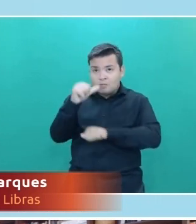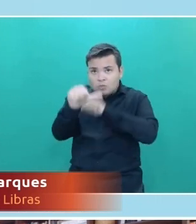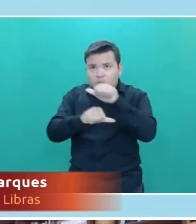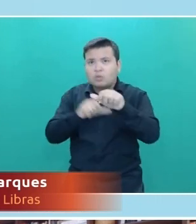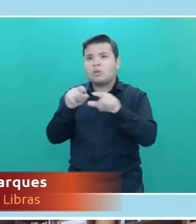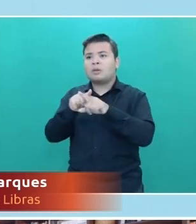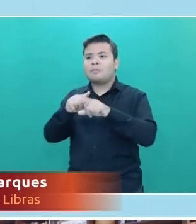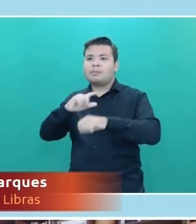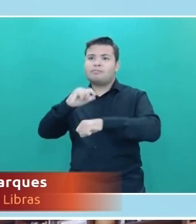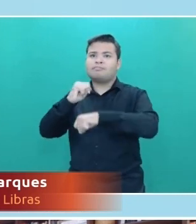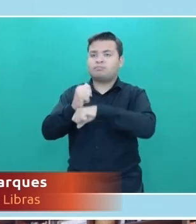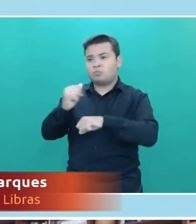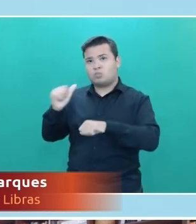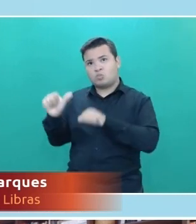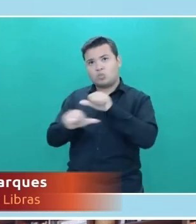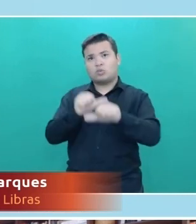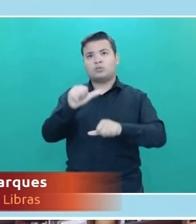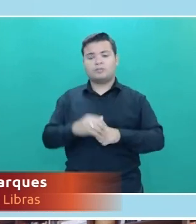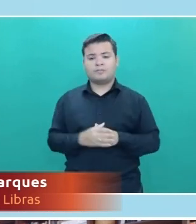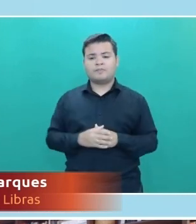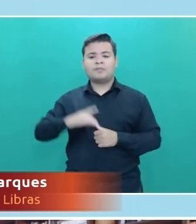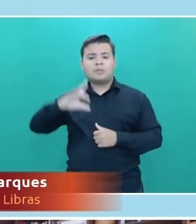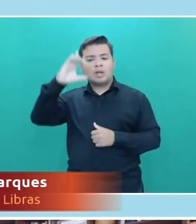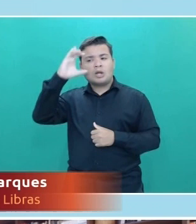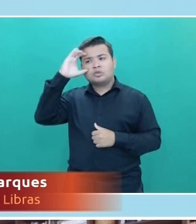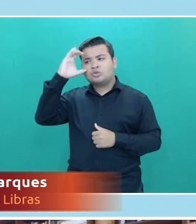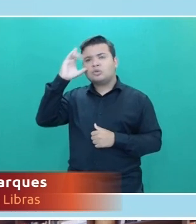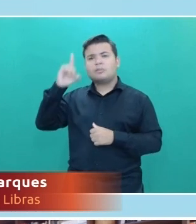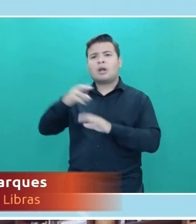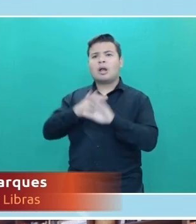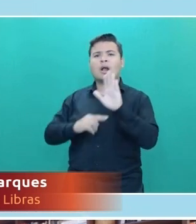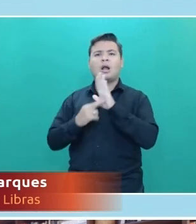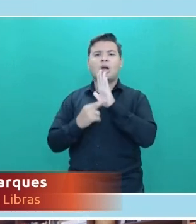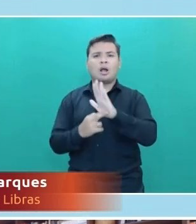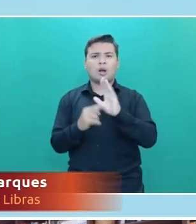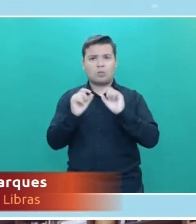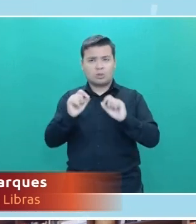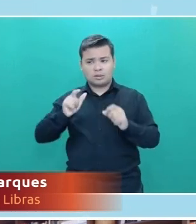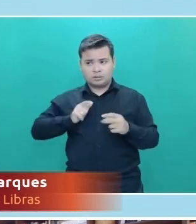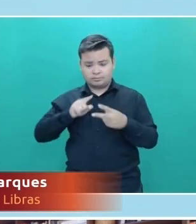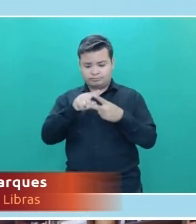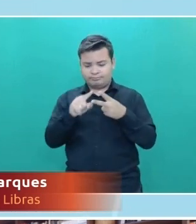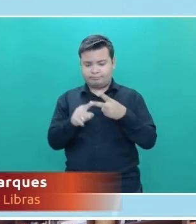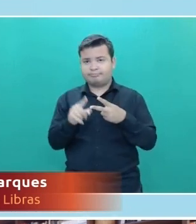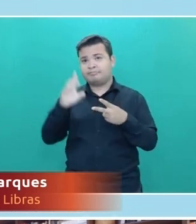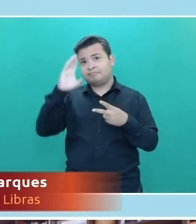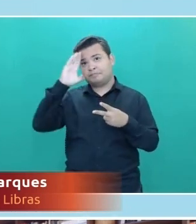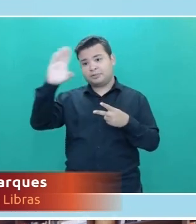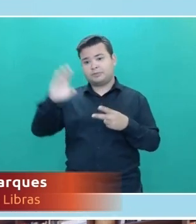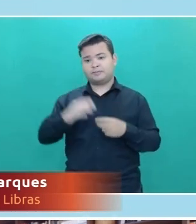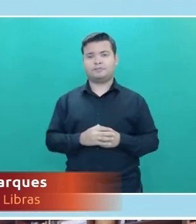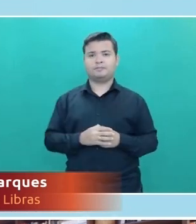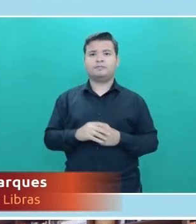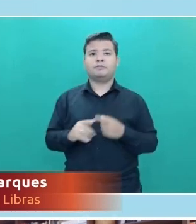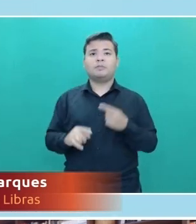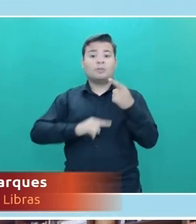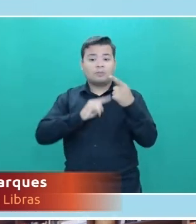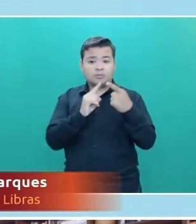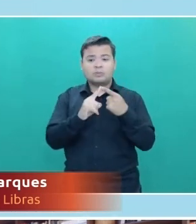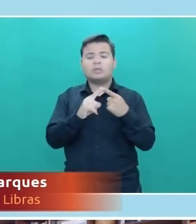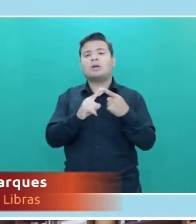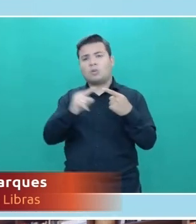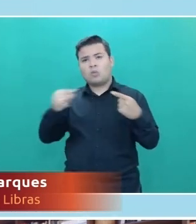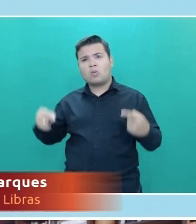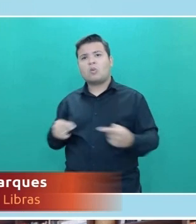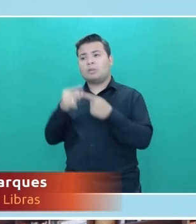Dilma significa para o Banco do BRICS 2 aspectos centrais. Primeiro, o realinhamento à atual política